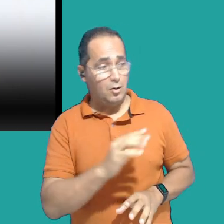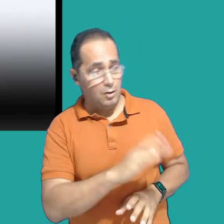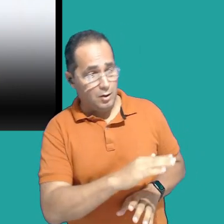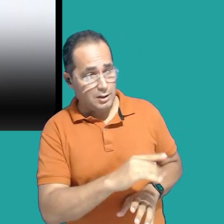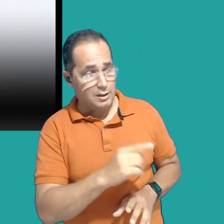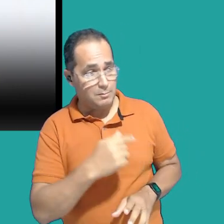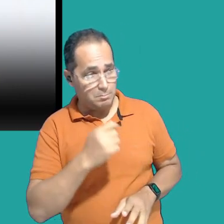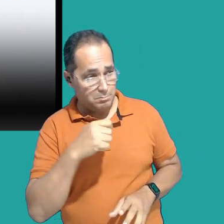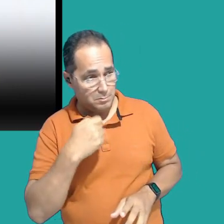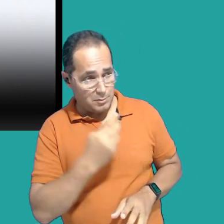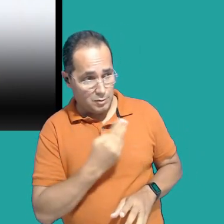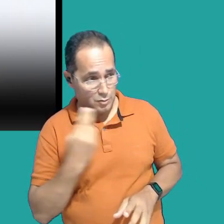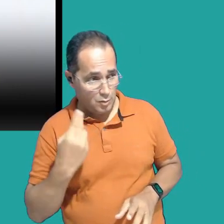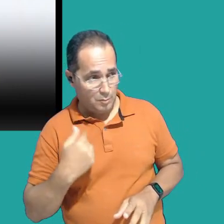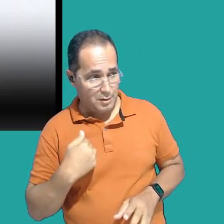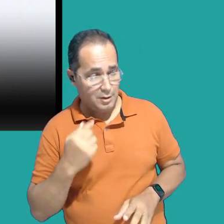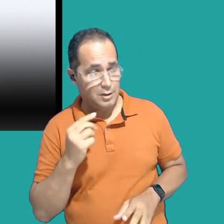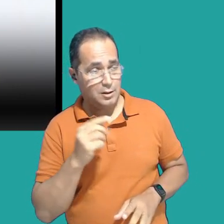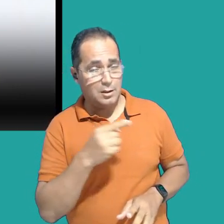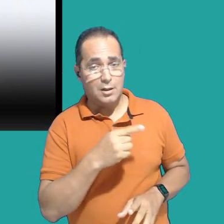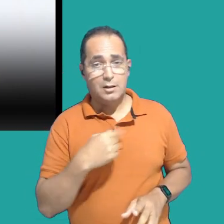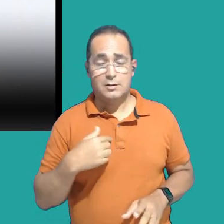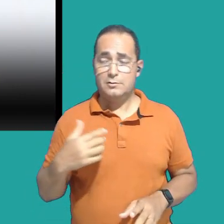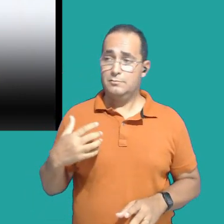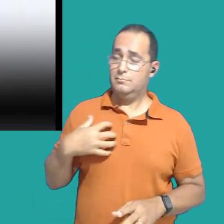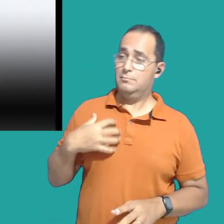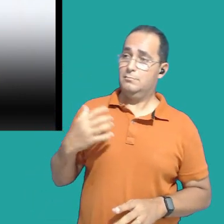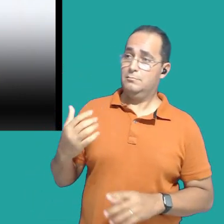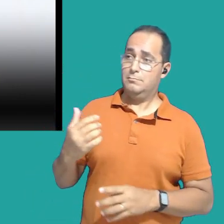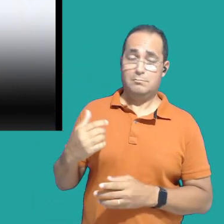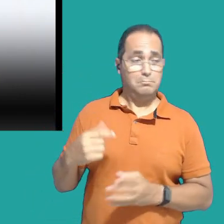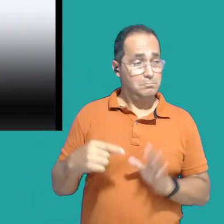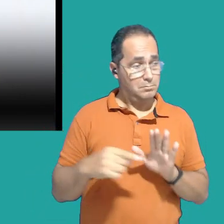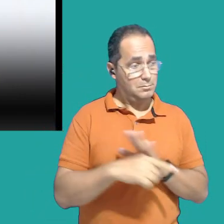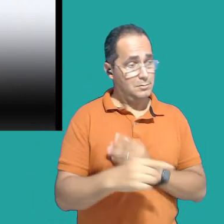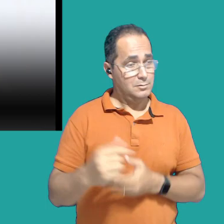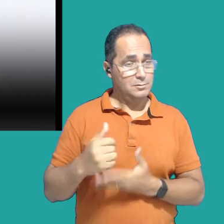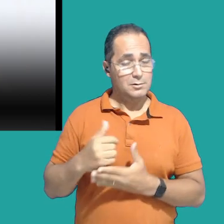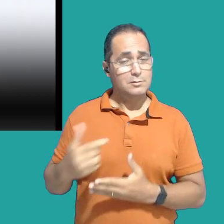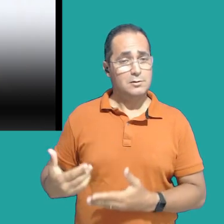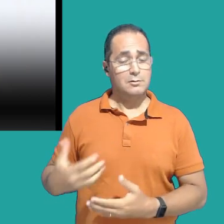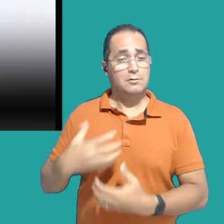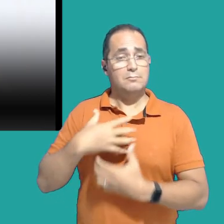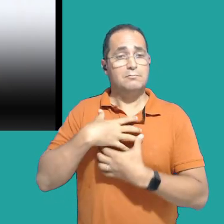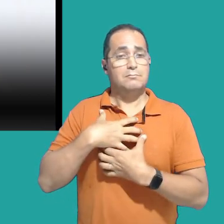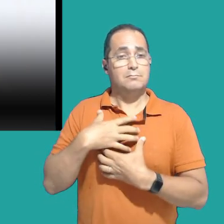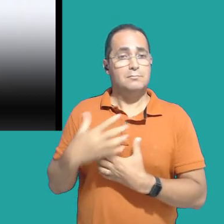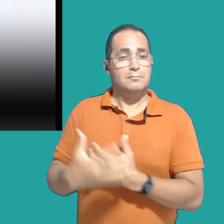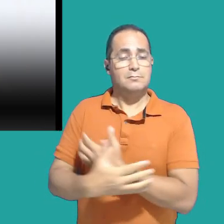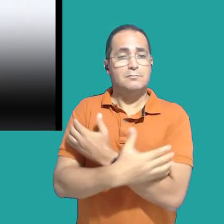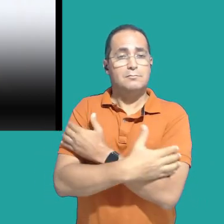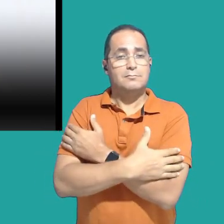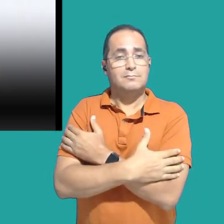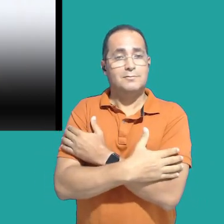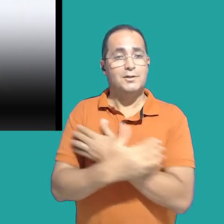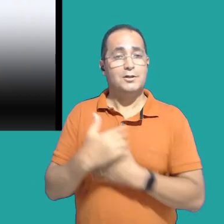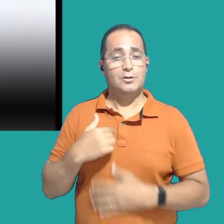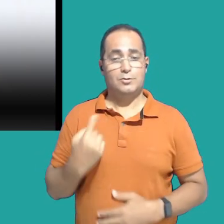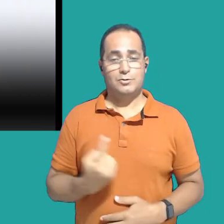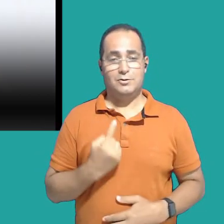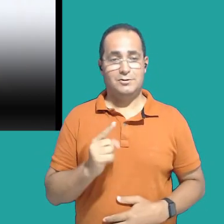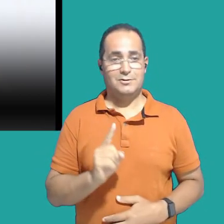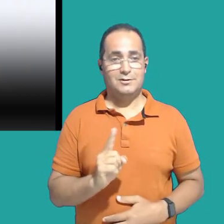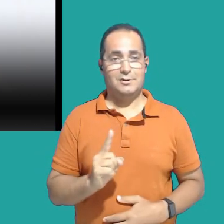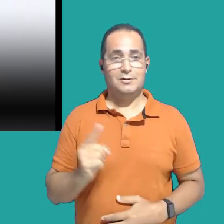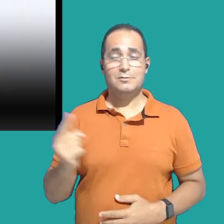dizer, olha, sou fulano, precisa de ajuda, isso me acalenta, isso me abraça, porque eu sinto que eu não estou